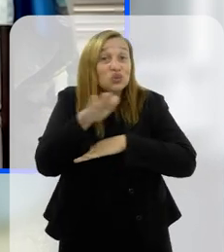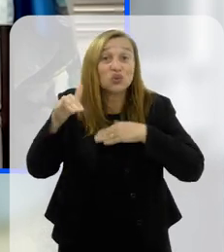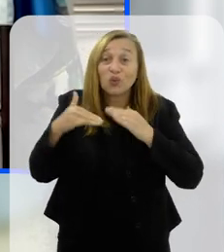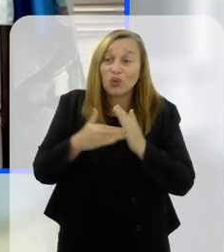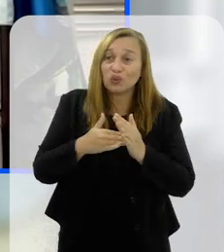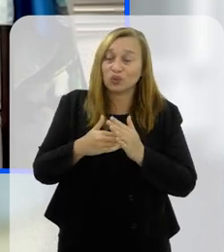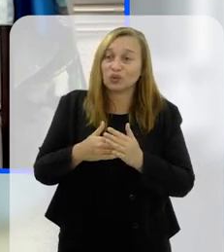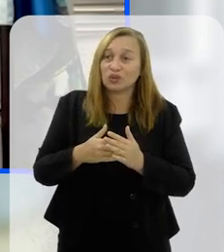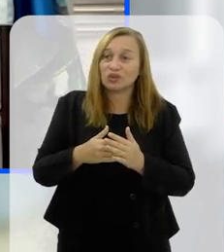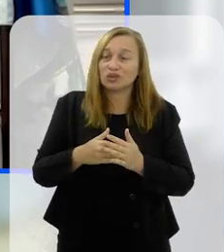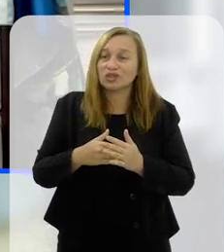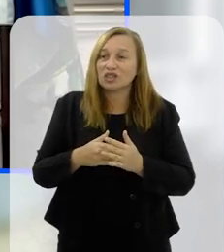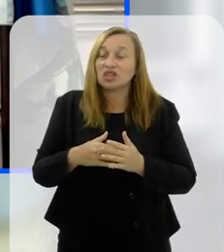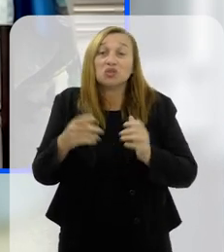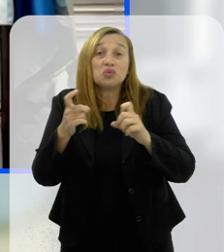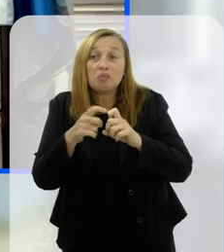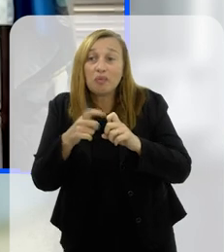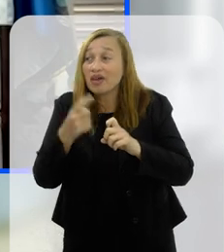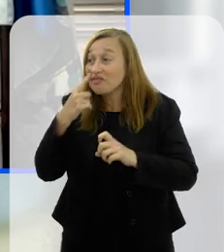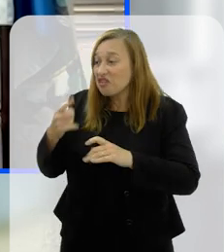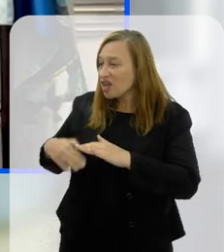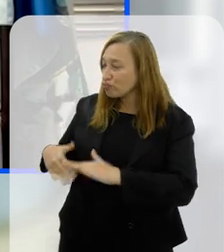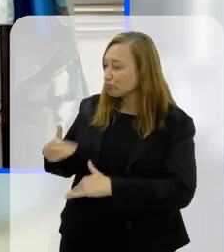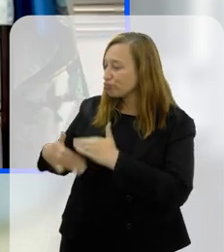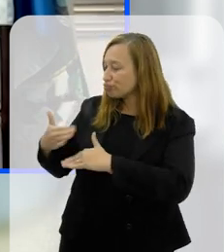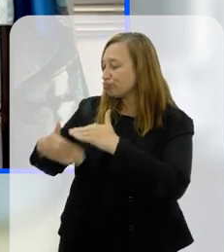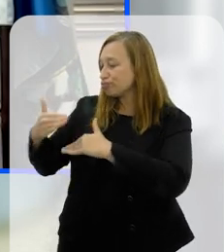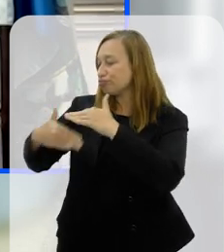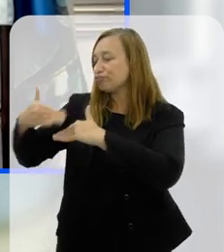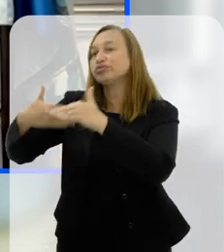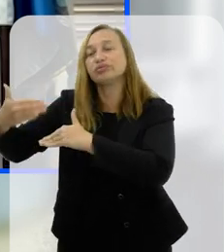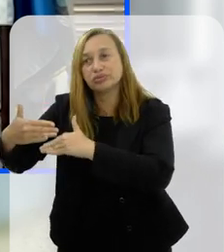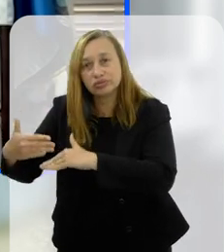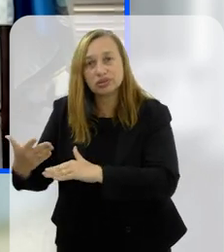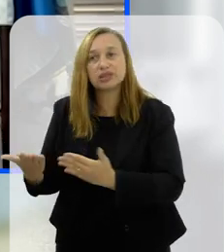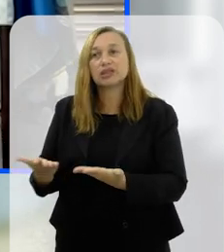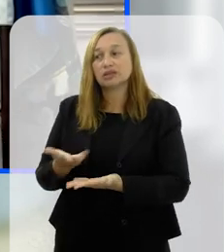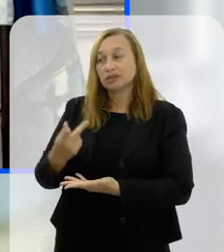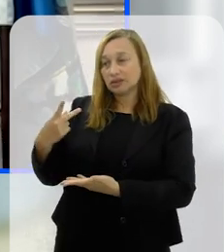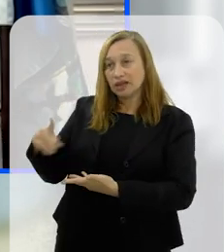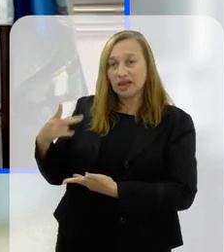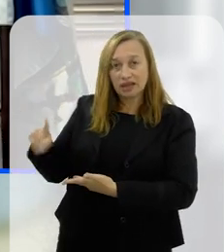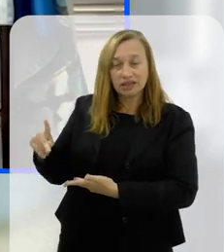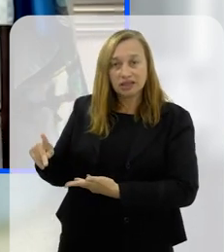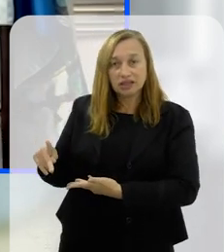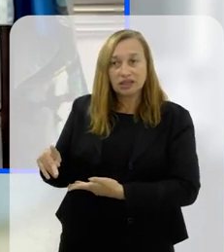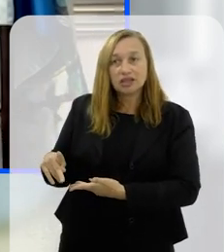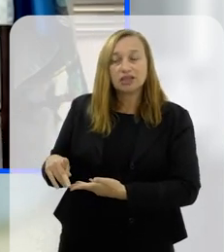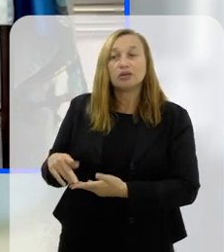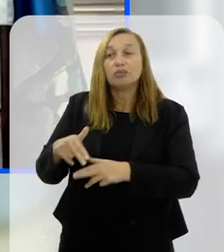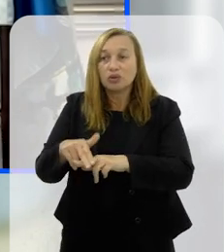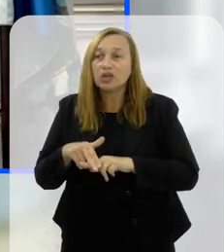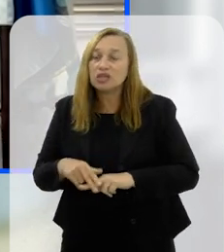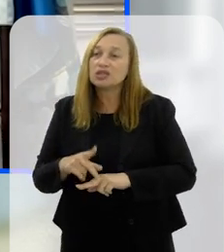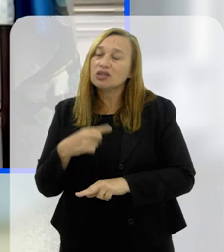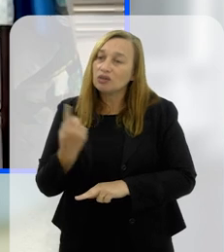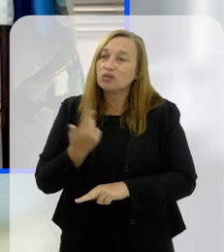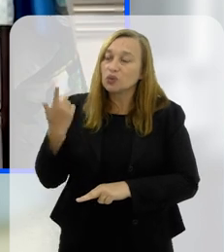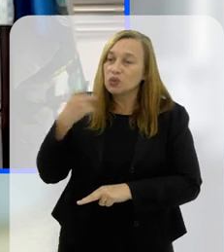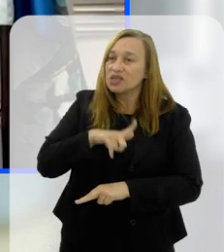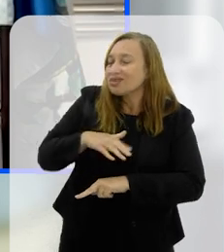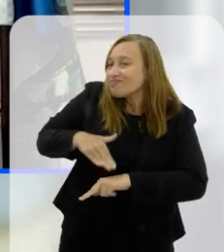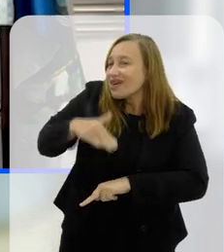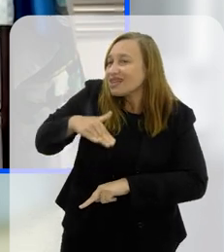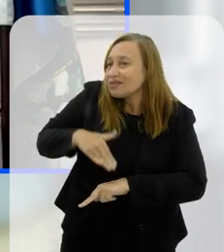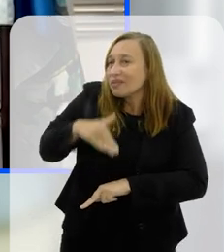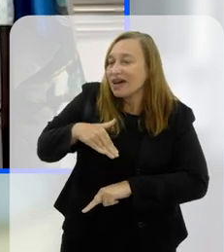certo de todos e dos médicos tudo vê a evolução a evolução deles e é com isso que a gente